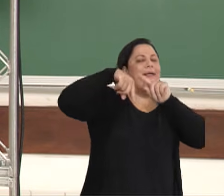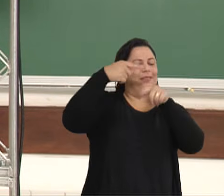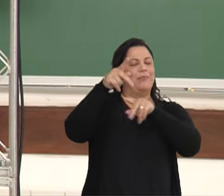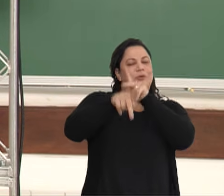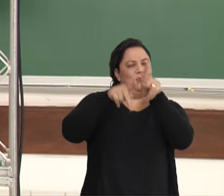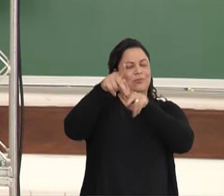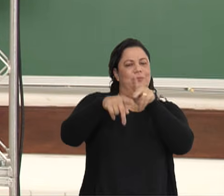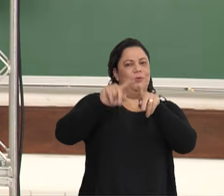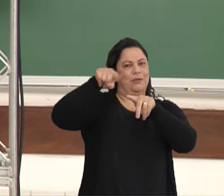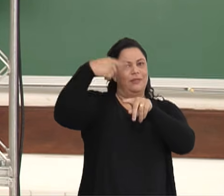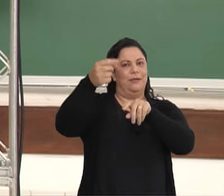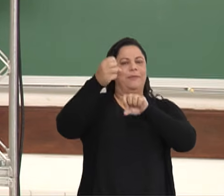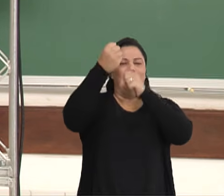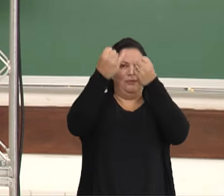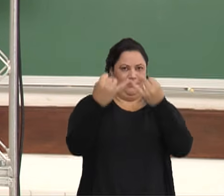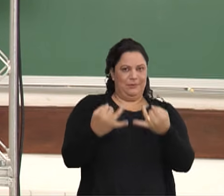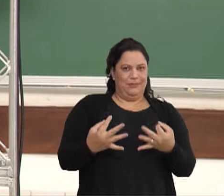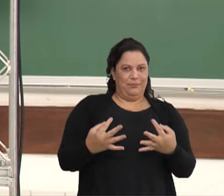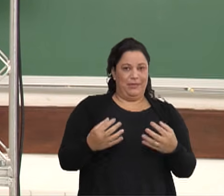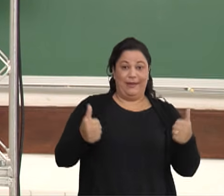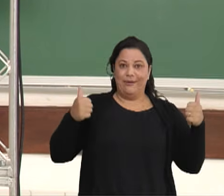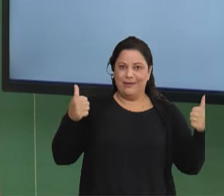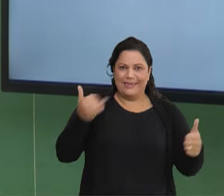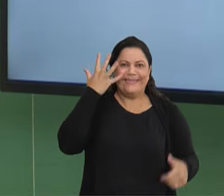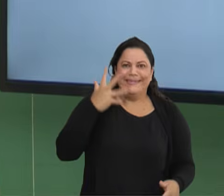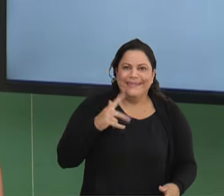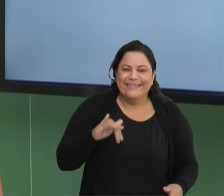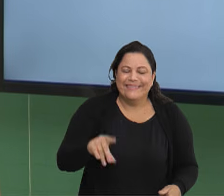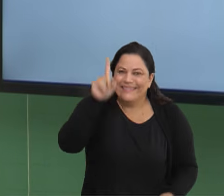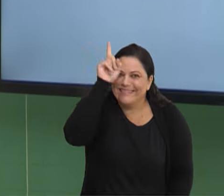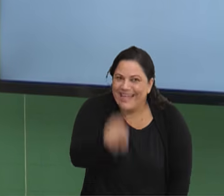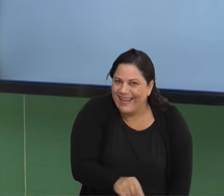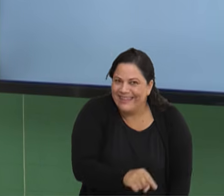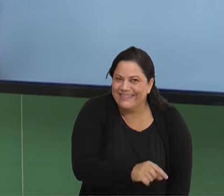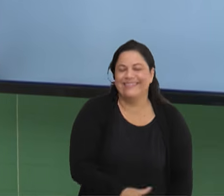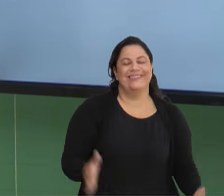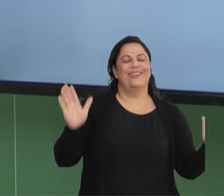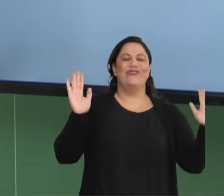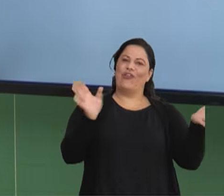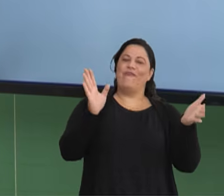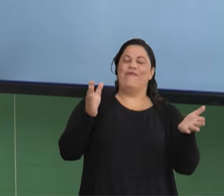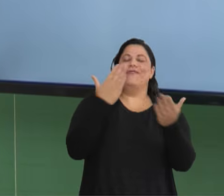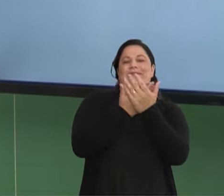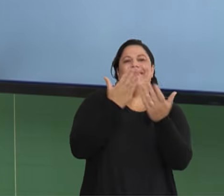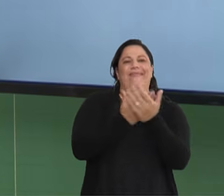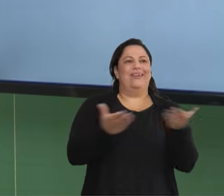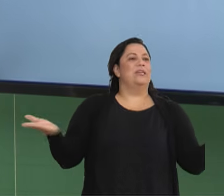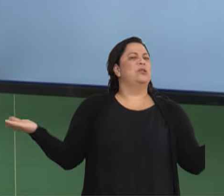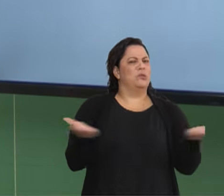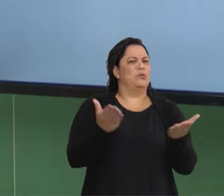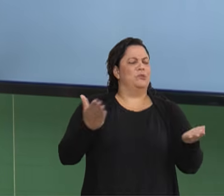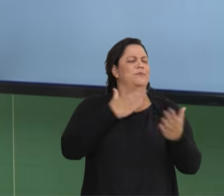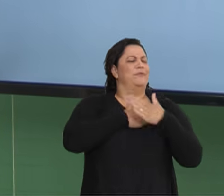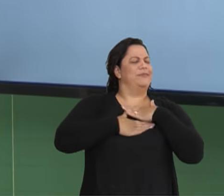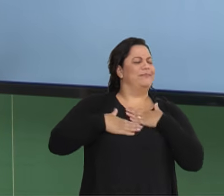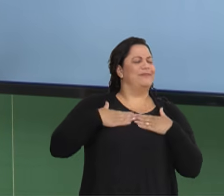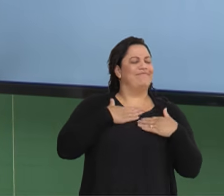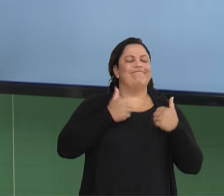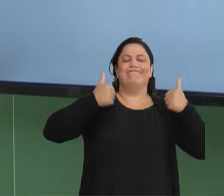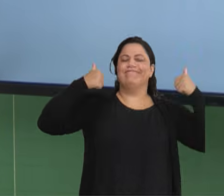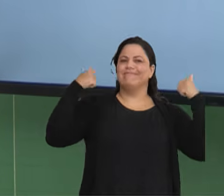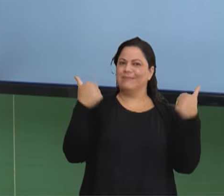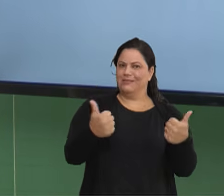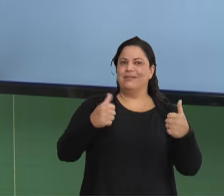próximas aulas ainda. Crianças, é isso que a gente viu na aula de hoje. Foi bem tranquilo, bem sossegadinho. Na próxima aula vão